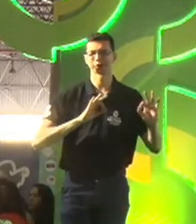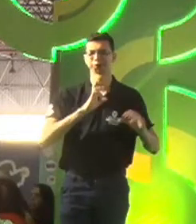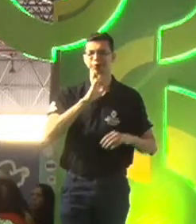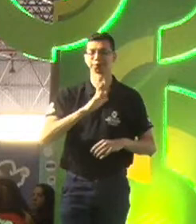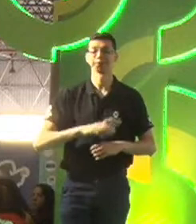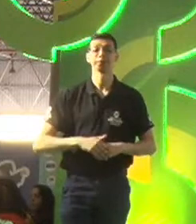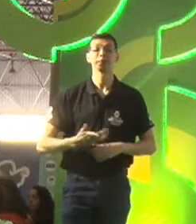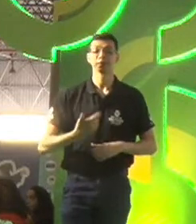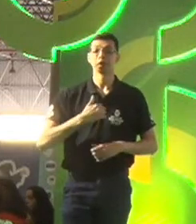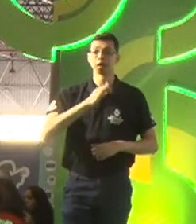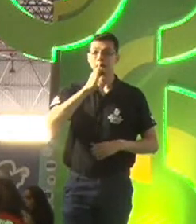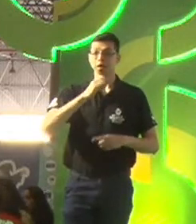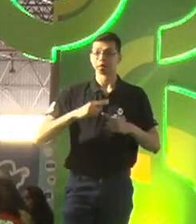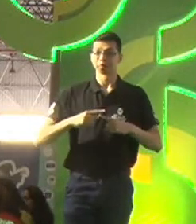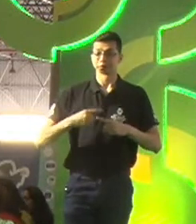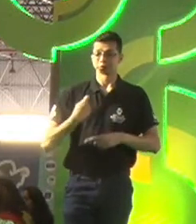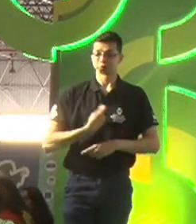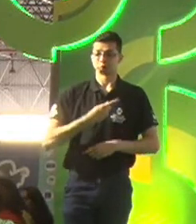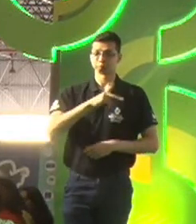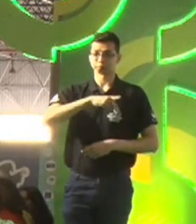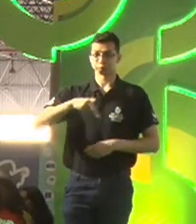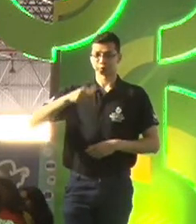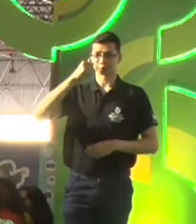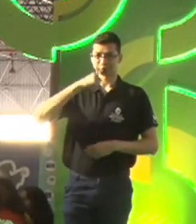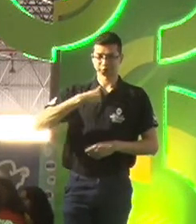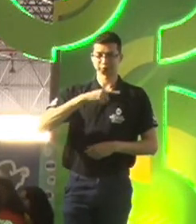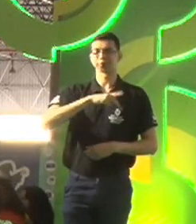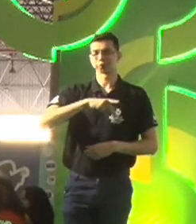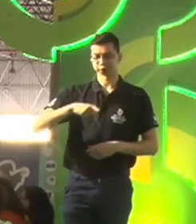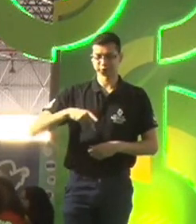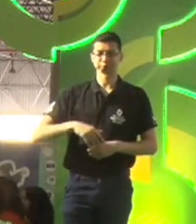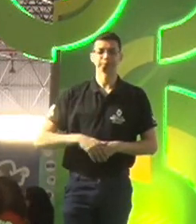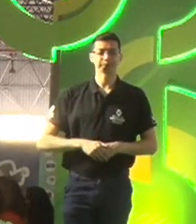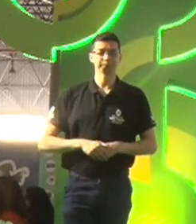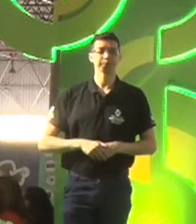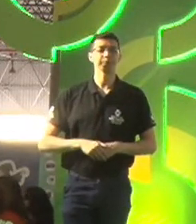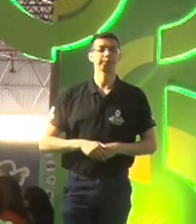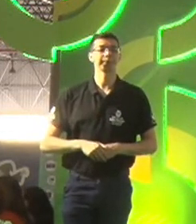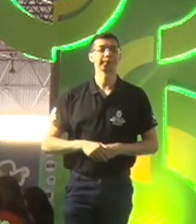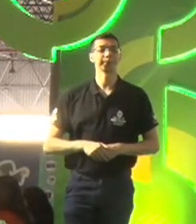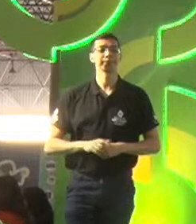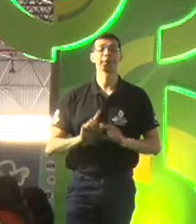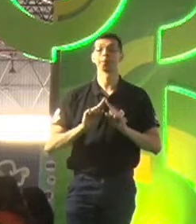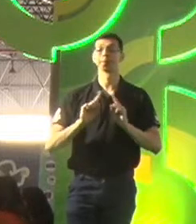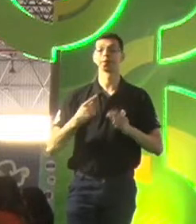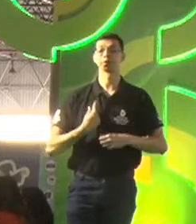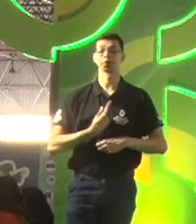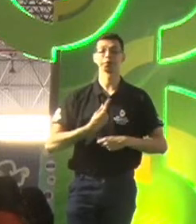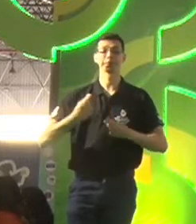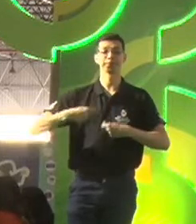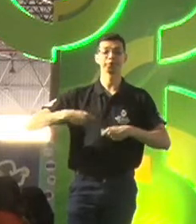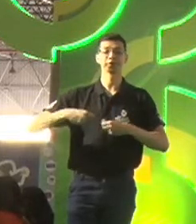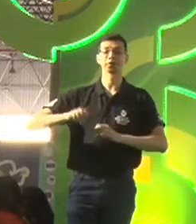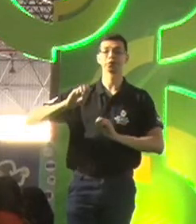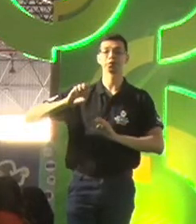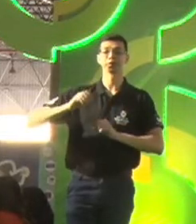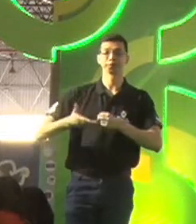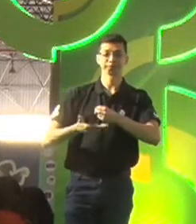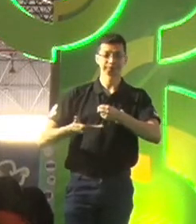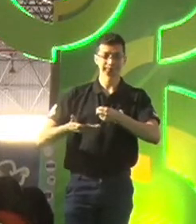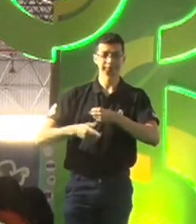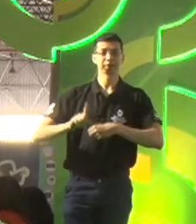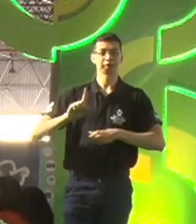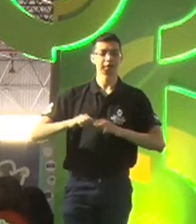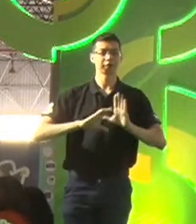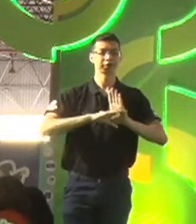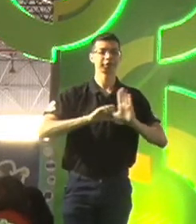é o que eu sou professora de robótica inclusive mas o que a gente tenta levar para Educação Básica que é o conceito de